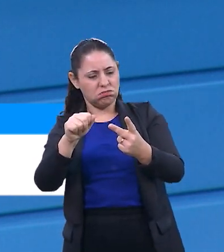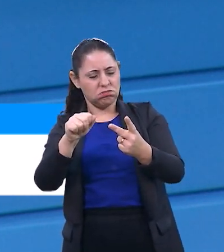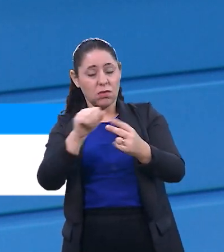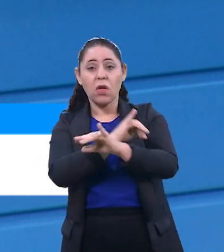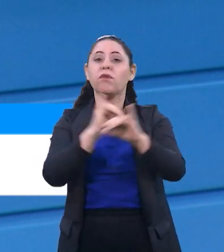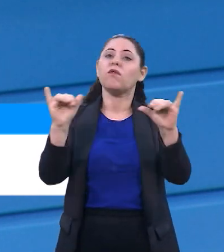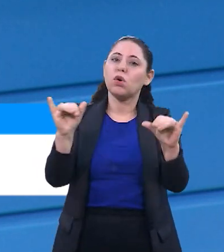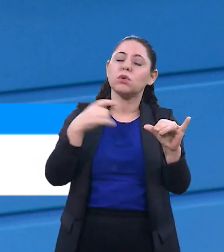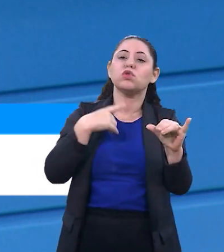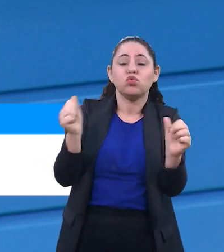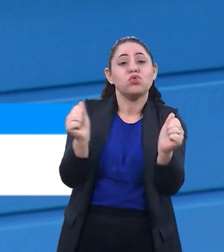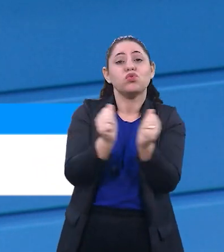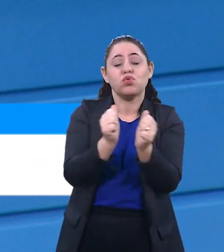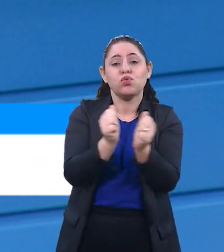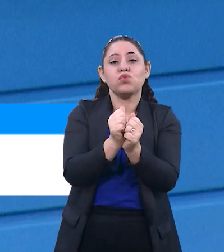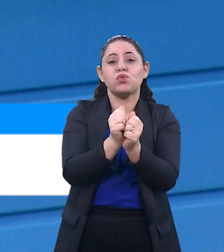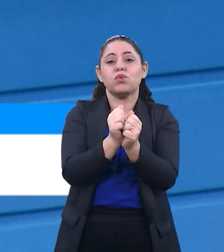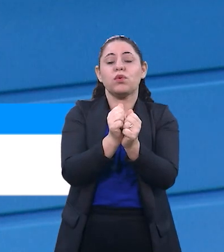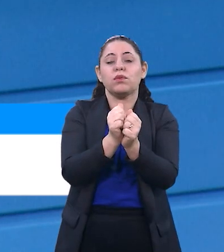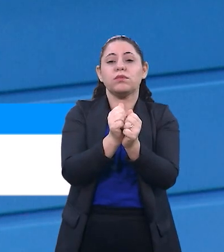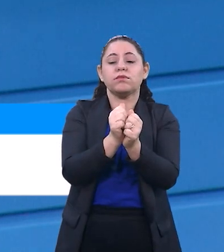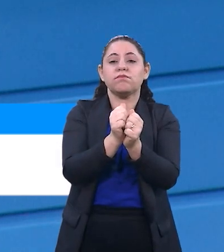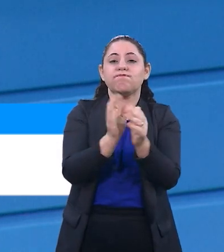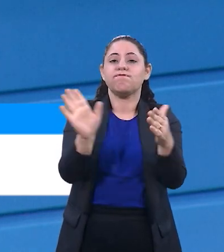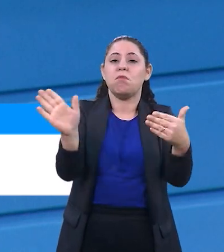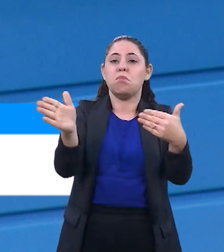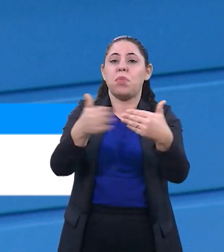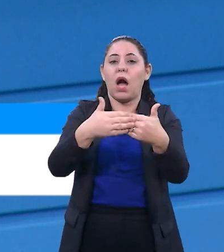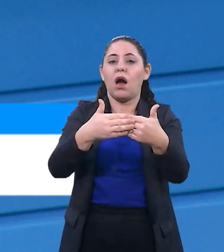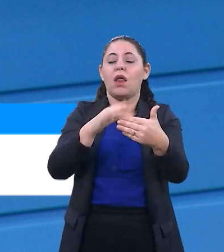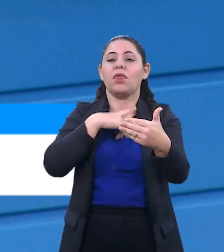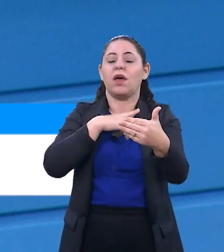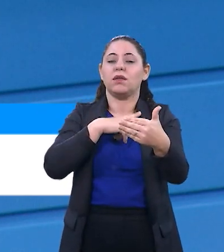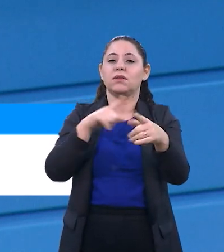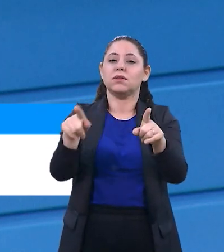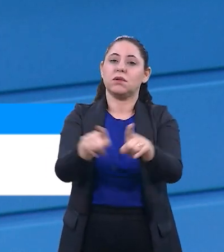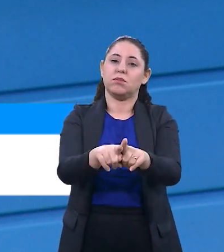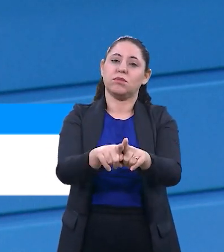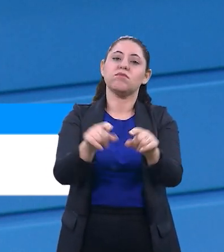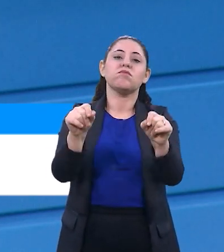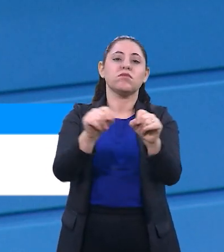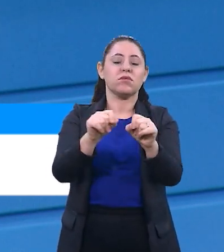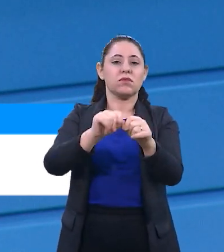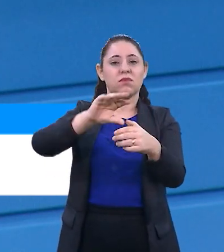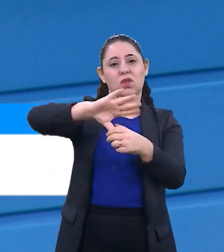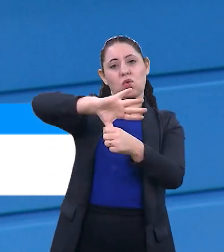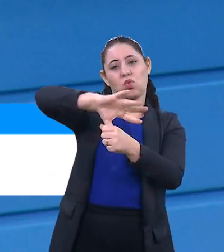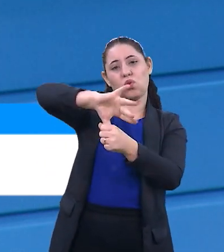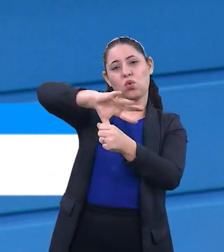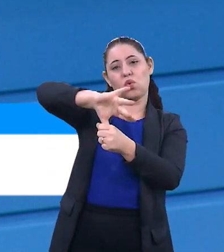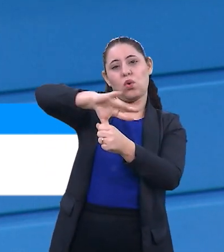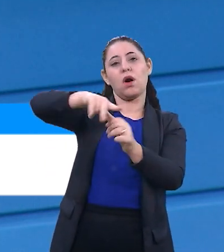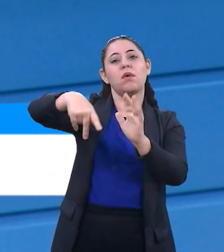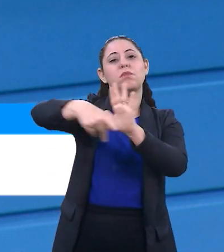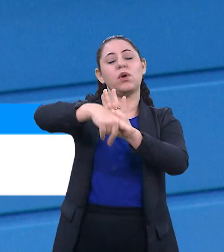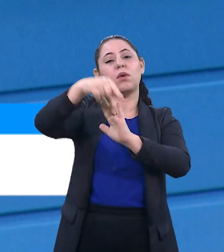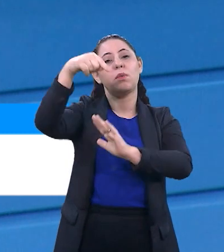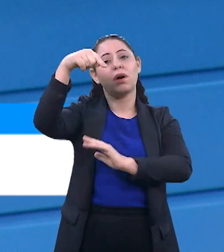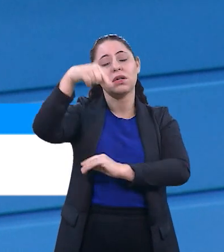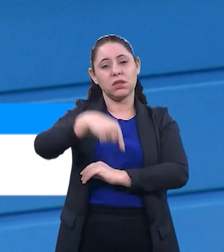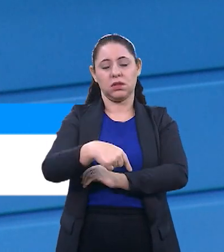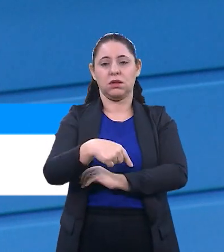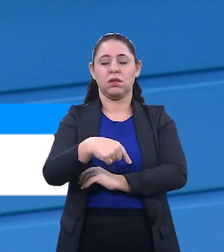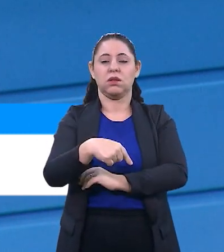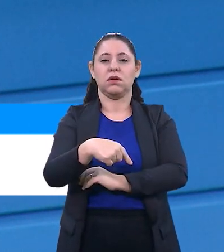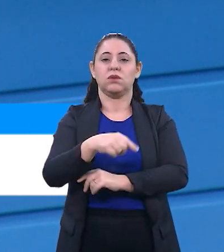que, junto com essas medidas, também tem o propósito do fechamento do